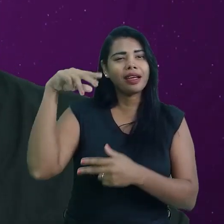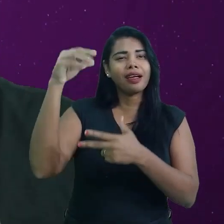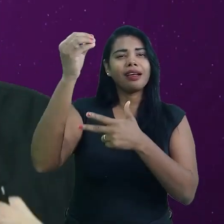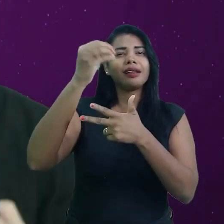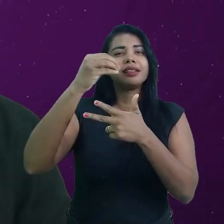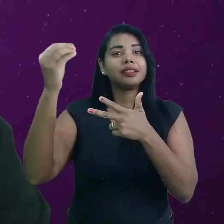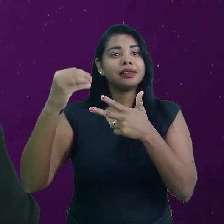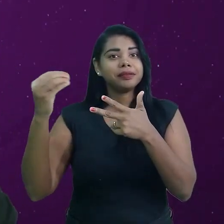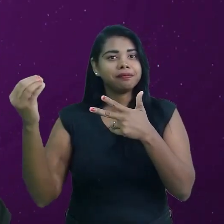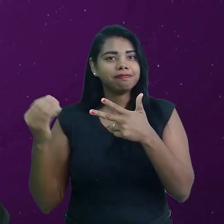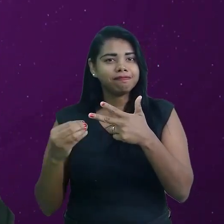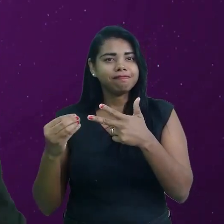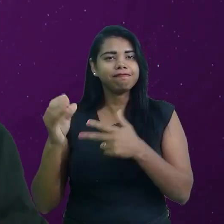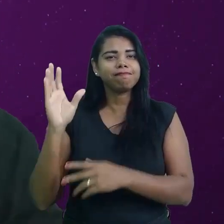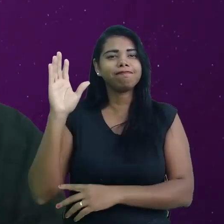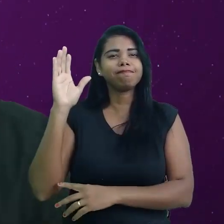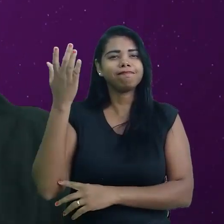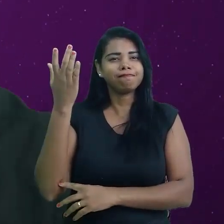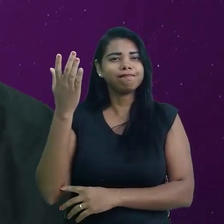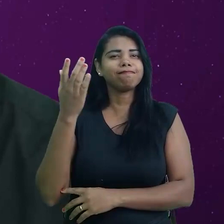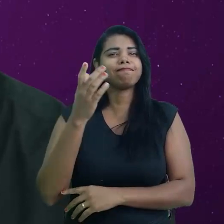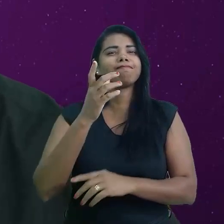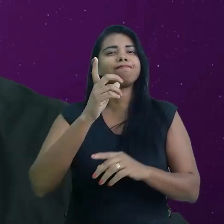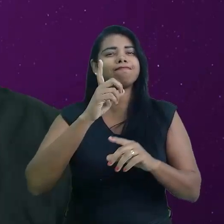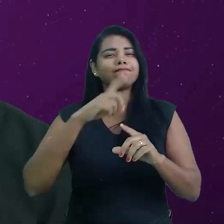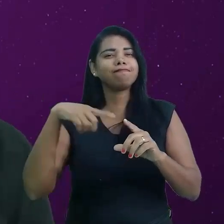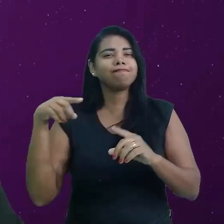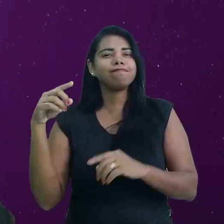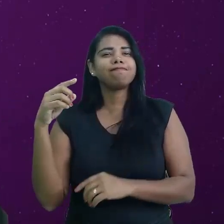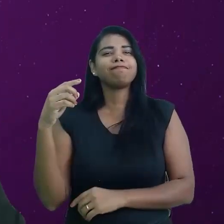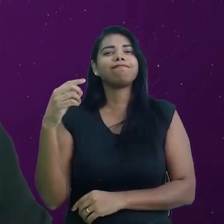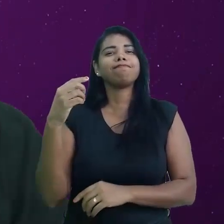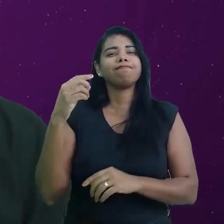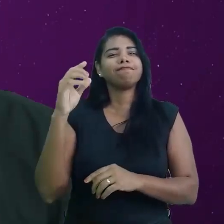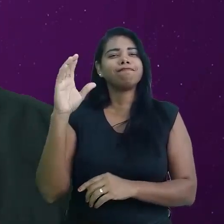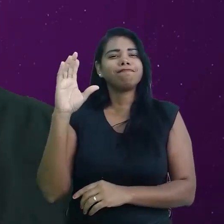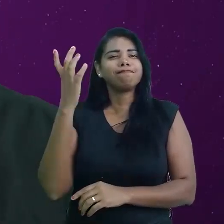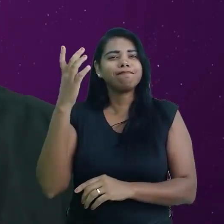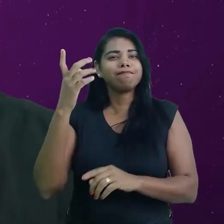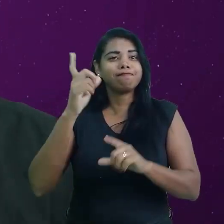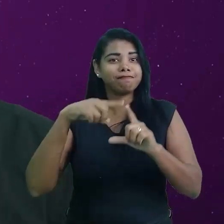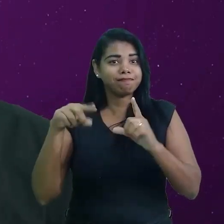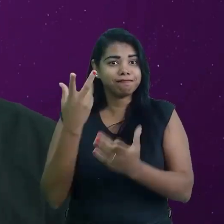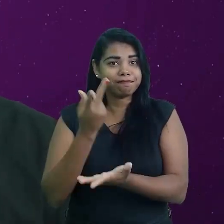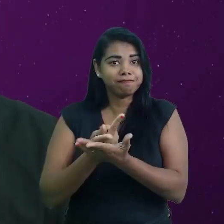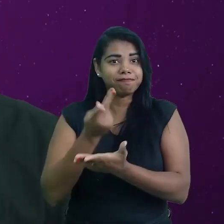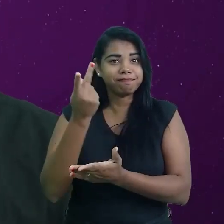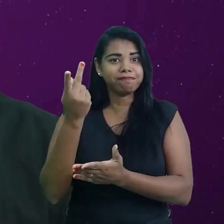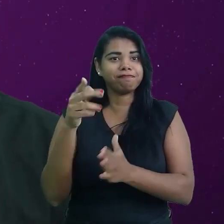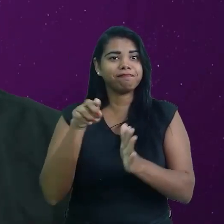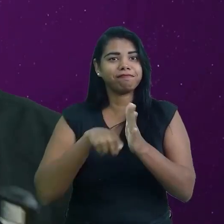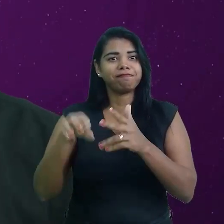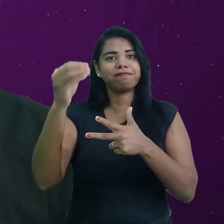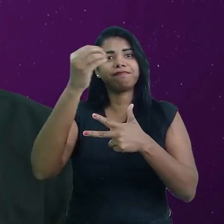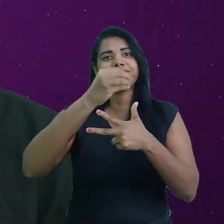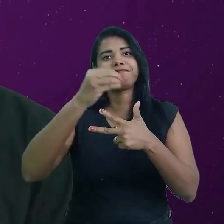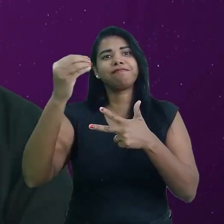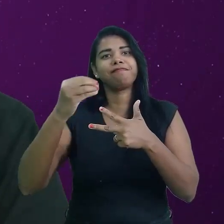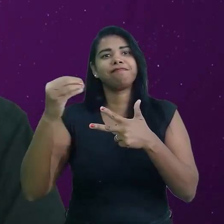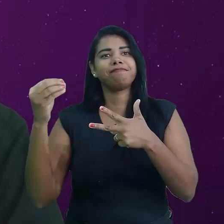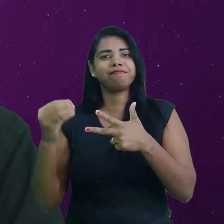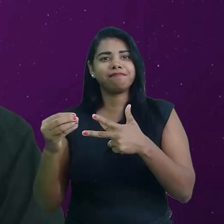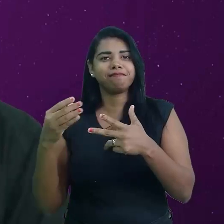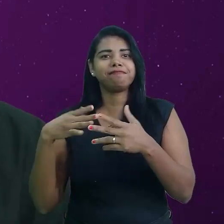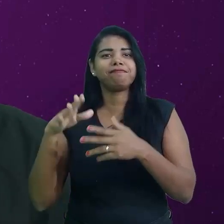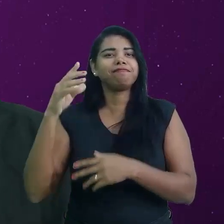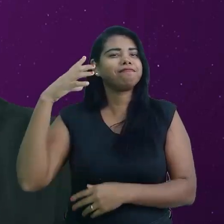vem abordando muitos fenômenos ondulatórios, e um dos fenômenos que mais vem sendo trabalhado é o fenômeno da